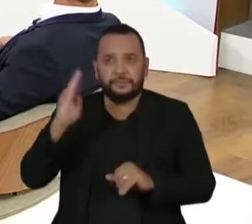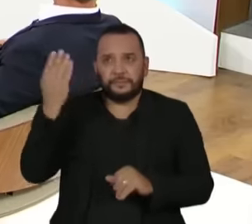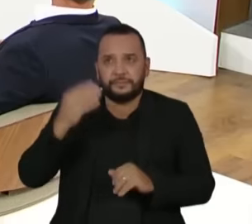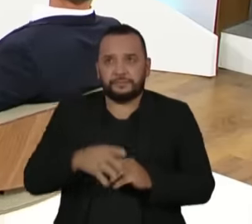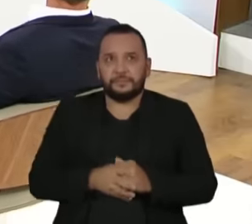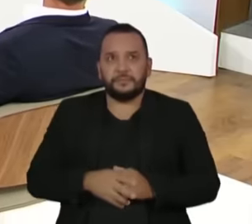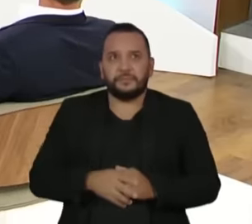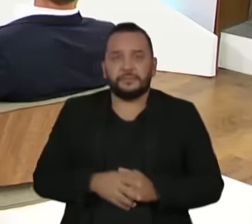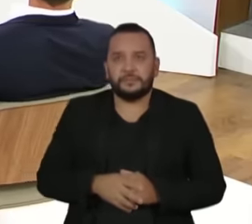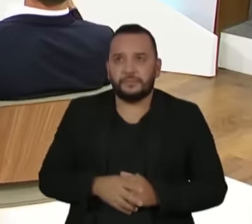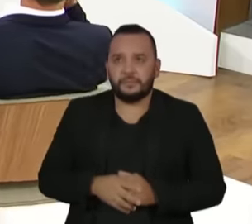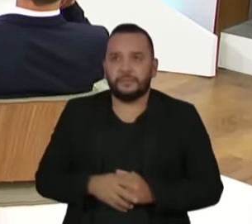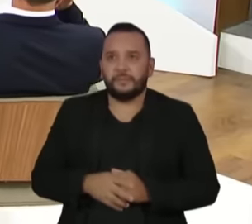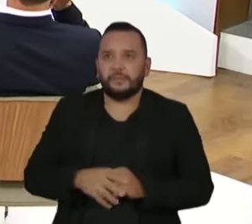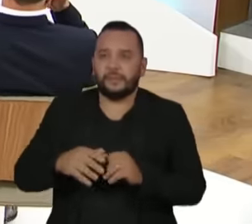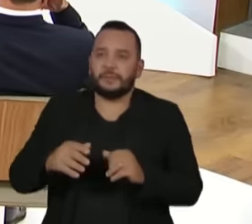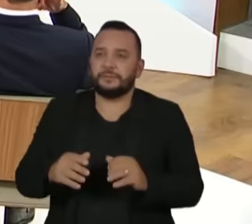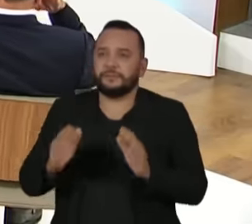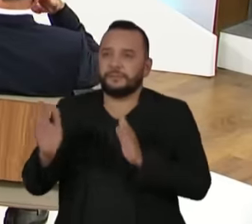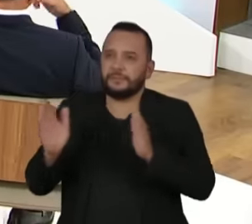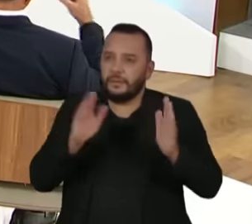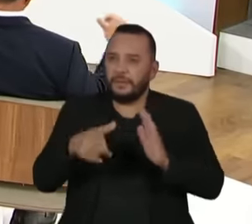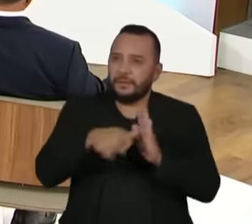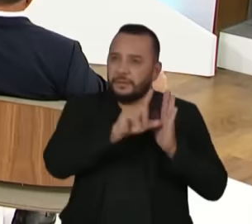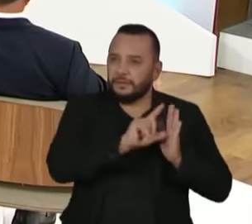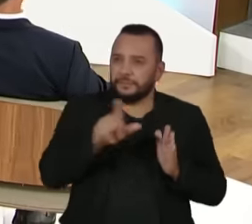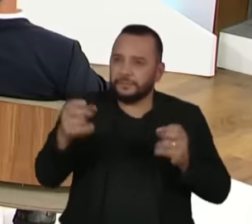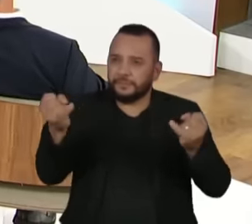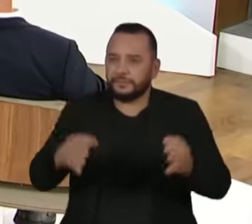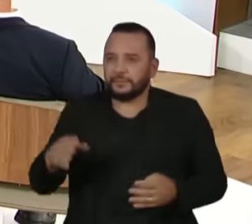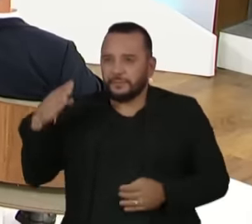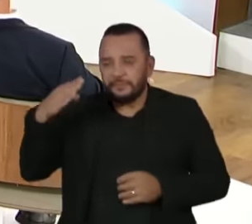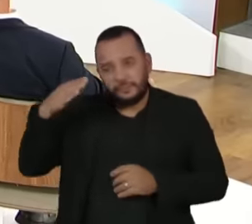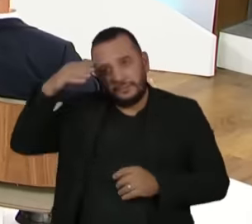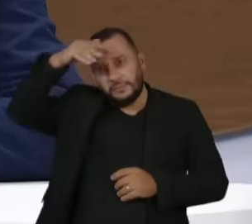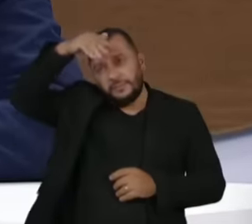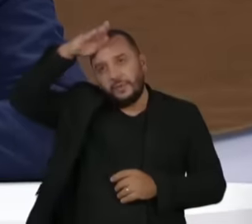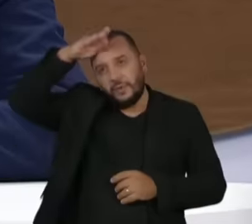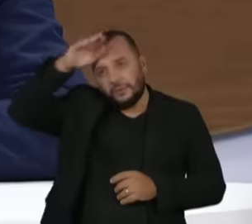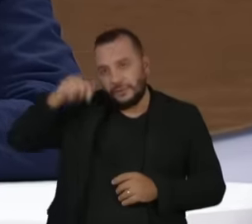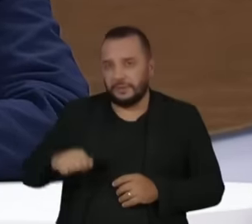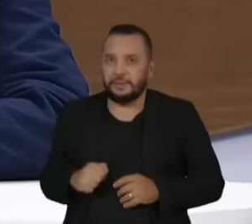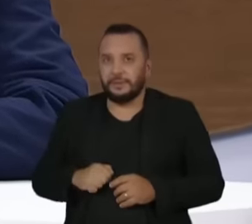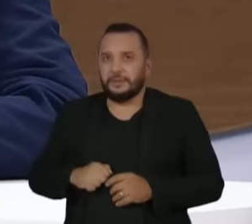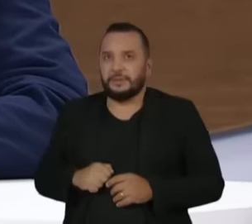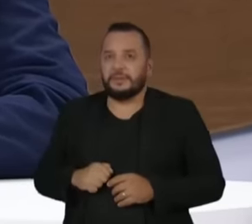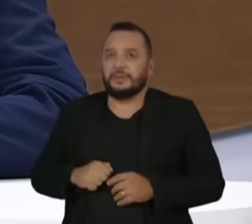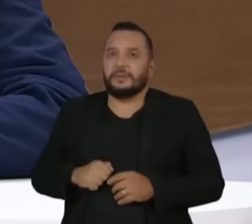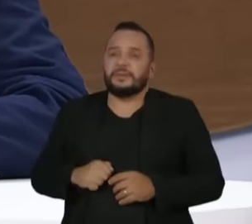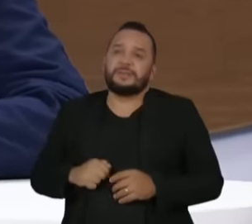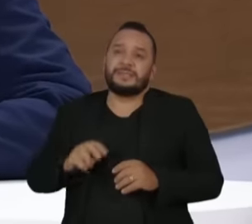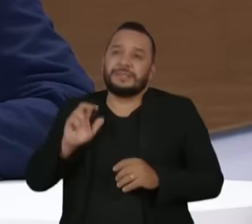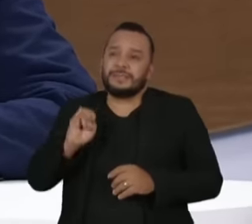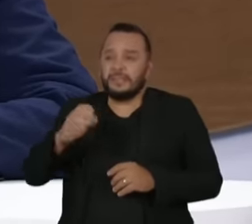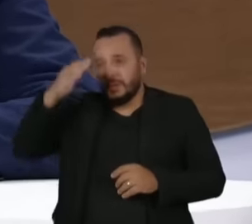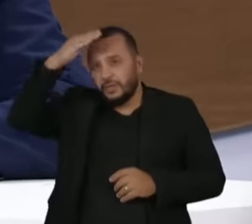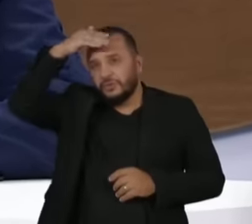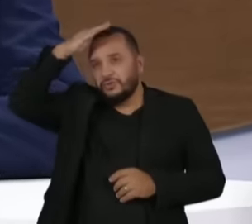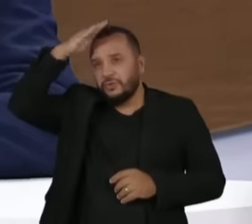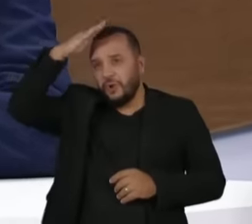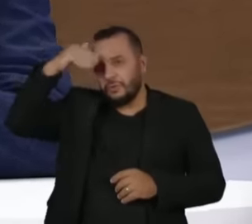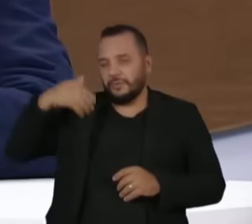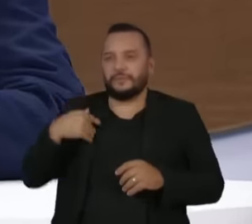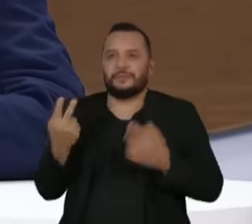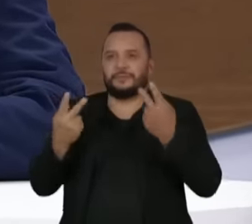Senador, no bloco anterior, o senhor falou do Trump, né? Queria perguntar para o senhor, qual é, em uma eventual vitória do Trump em